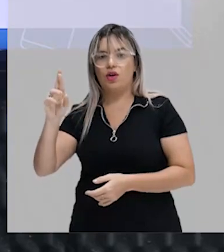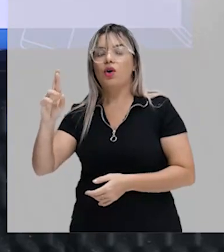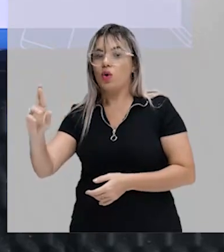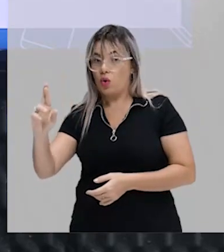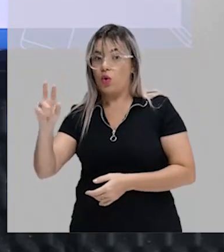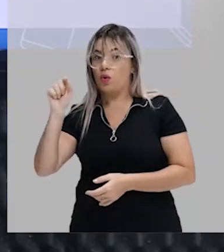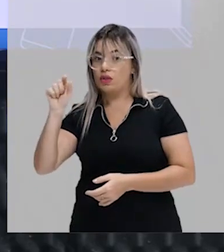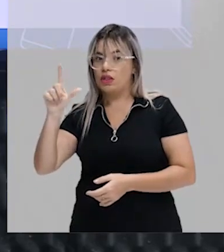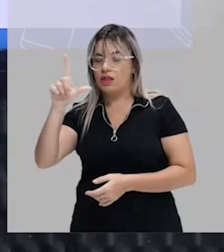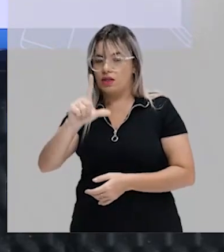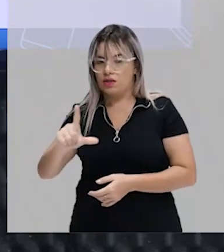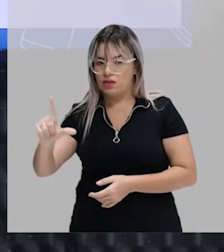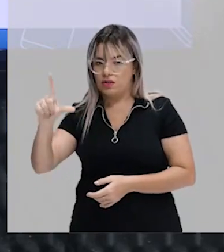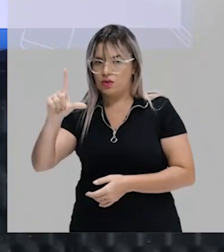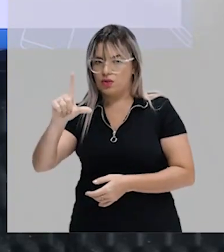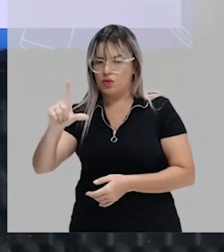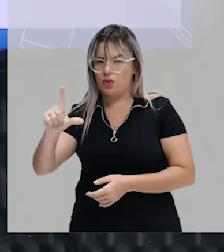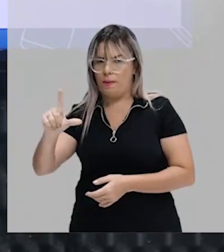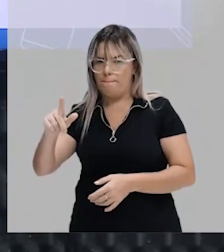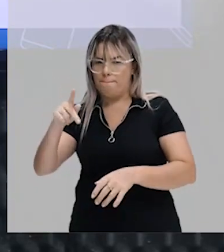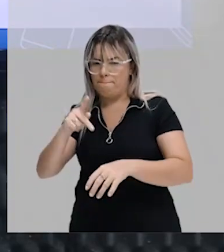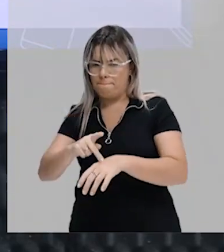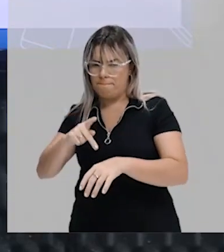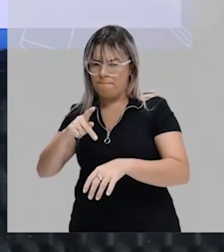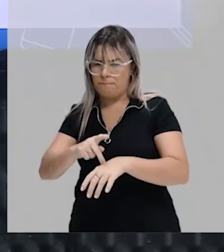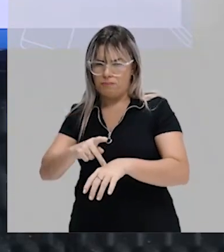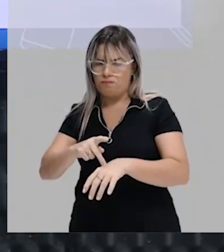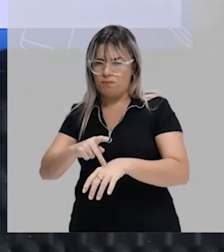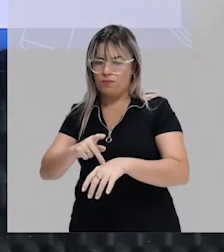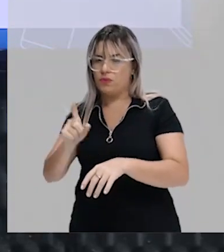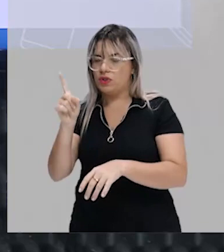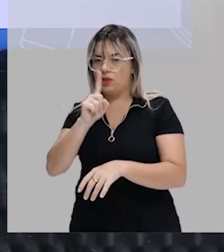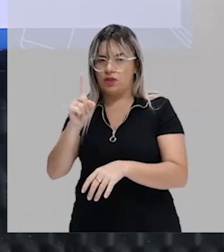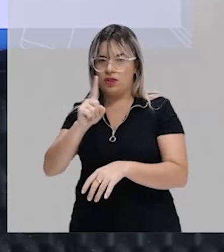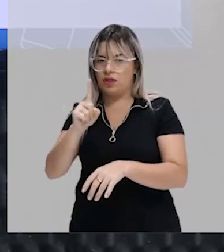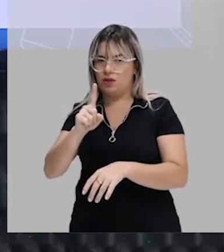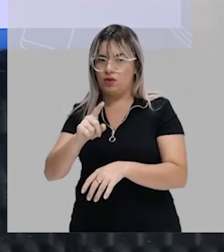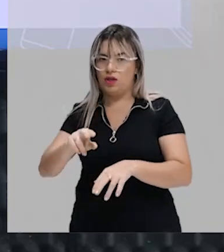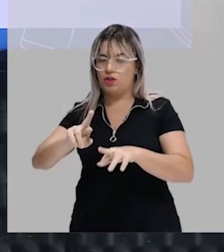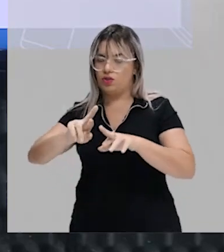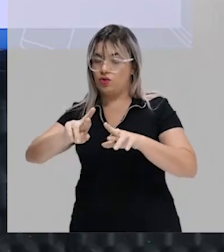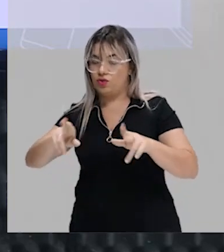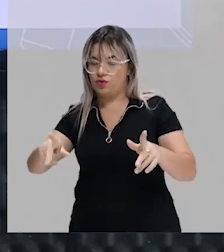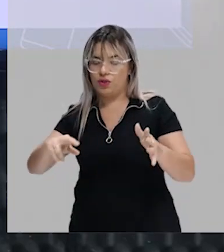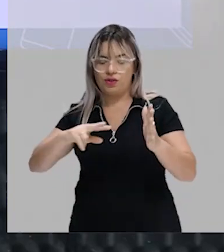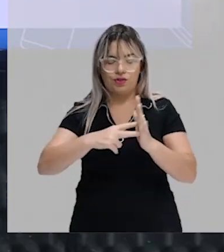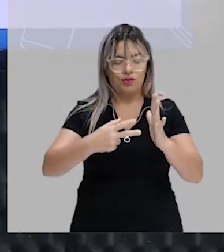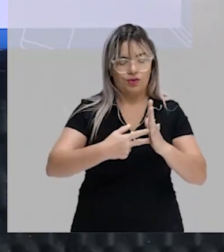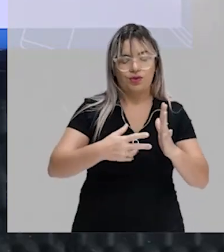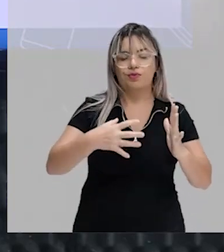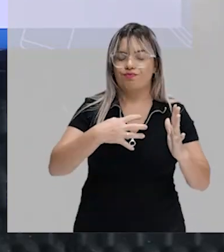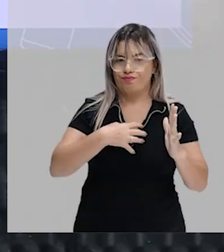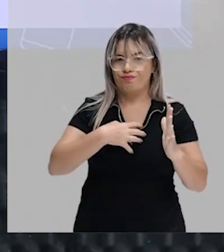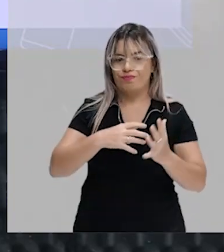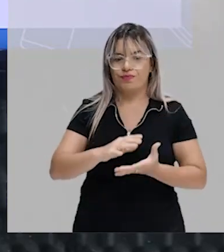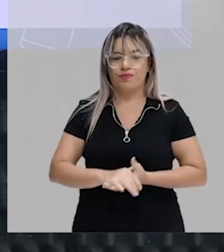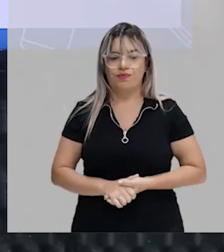Então, a palavra vai mudando sentido. Por isso que eu falo de nível semântico. Aí eu estou falando da significação das palavras. Quando eu falo